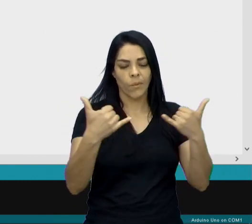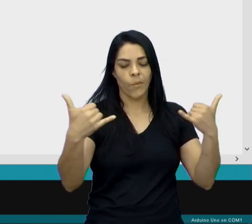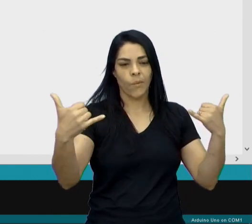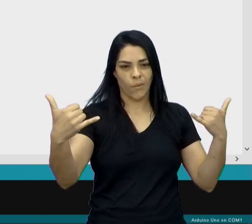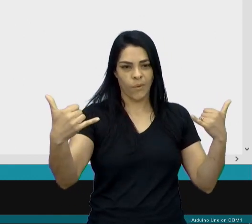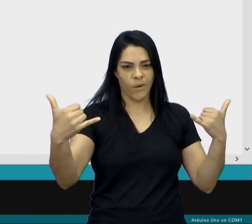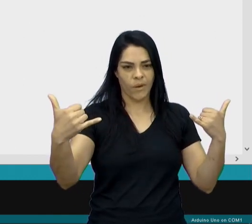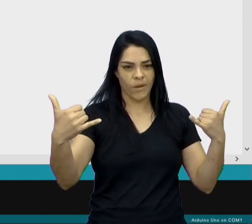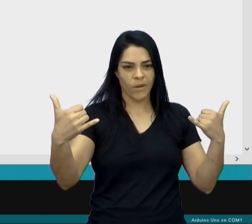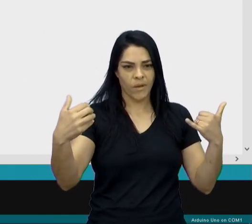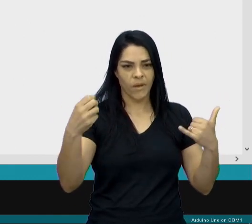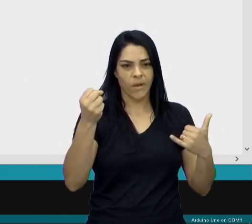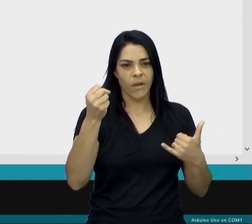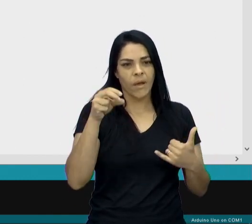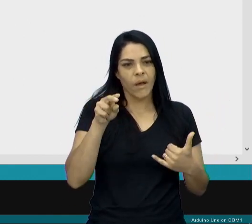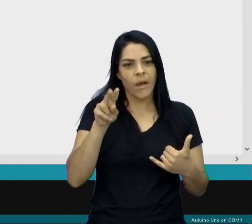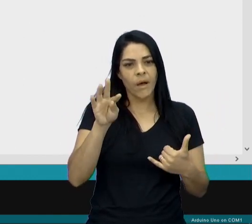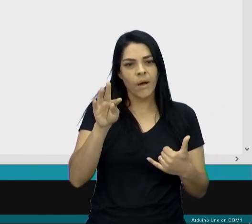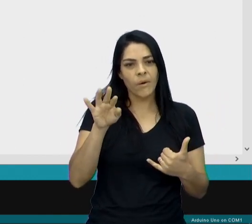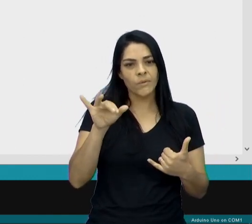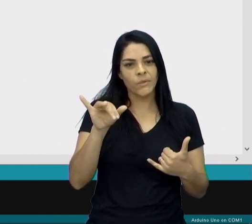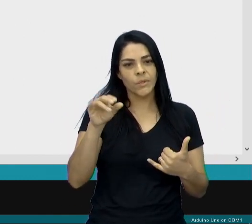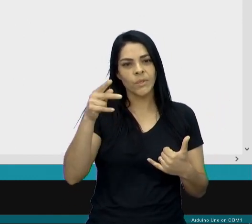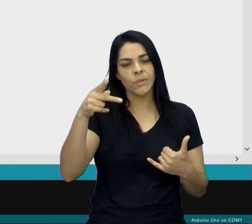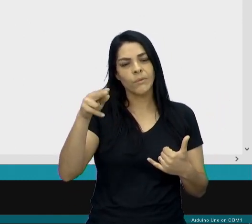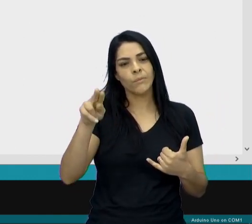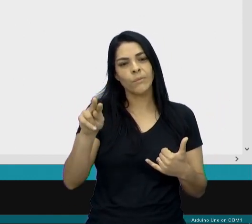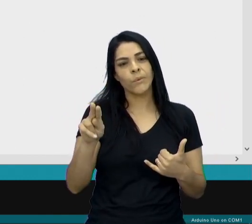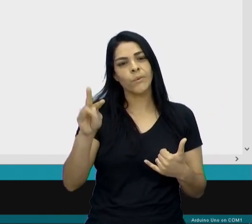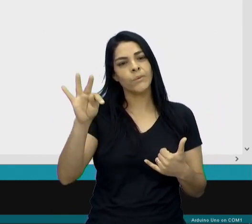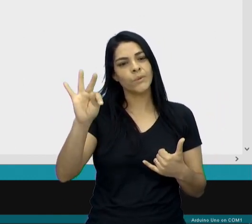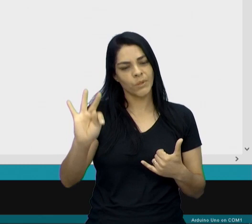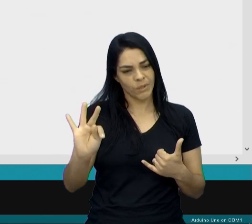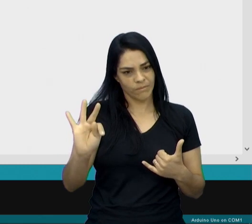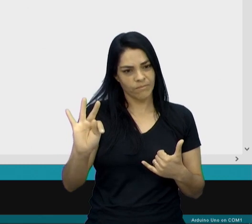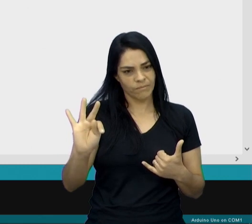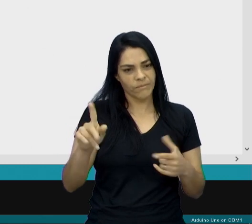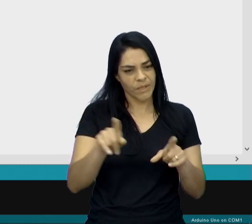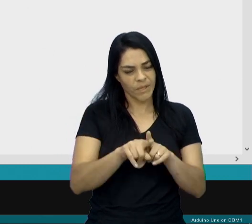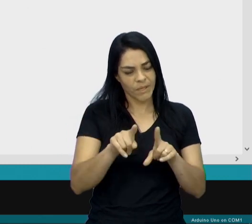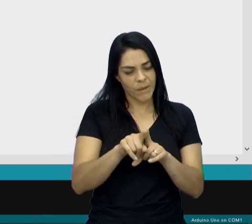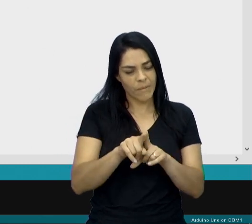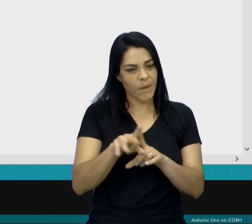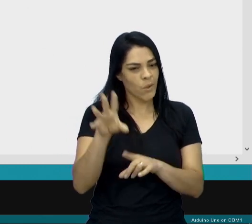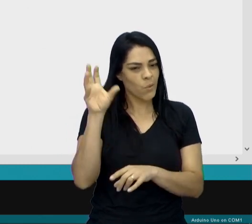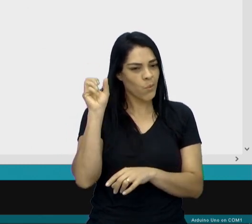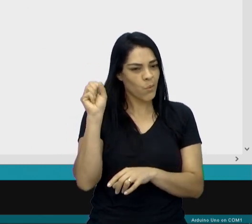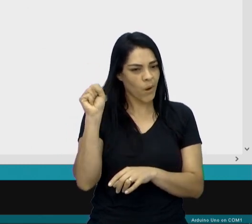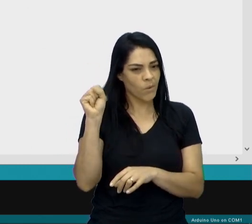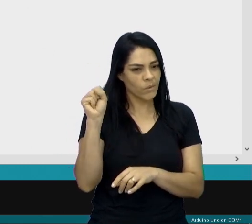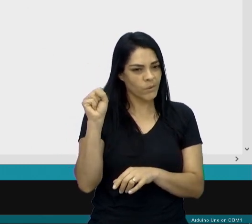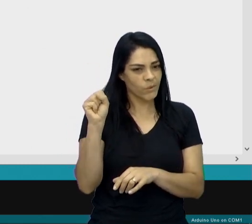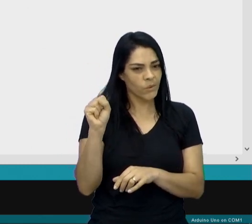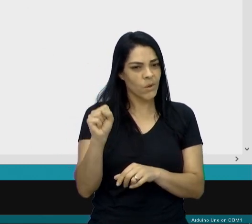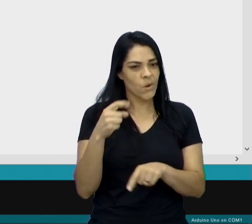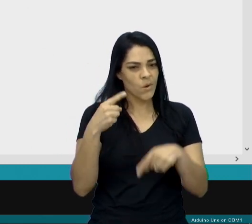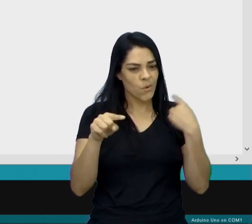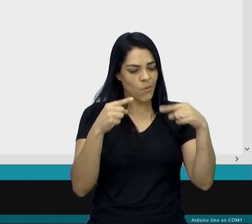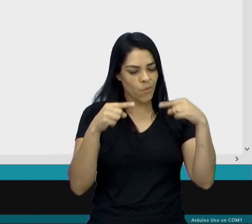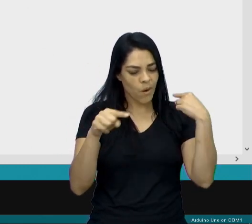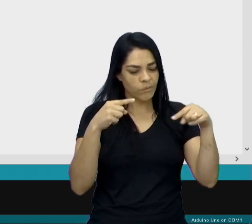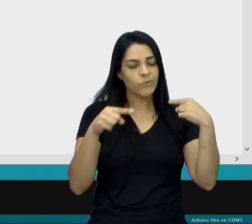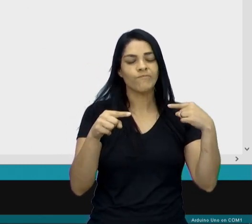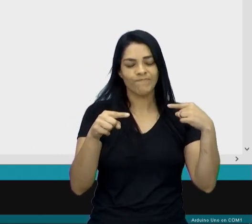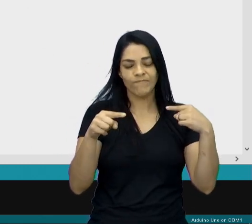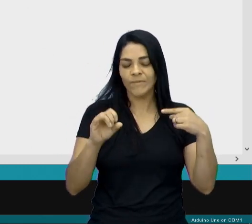sinais, ó. Output, no caso dos LEDs e também no caso do áudio. Então, quando o LED acender, vai tocar o áudio também.